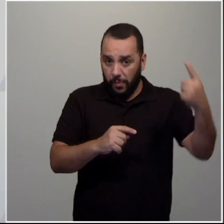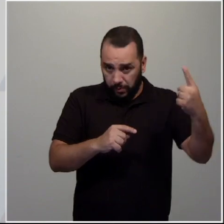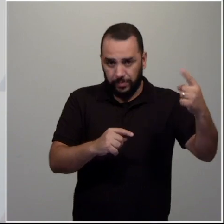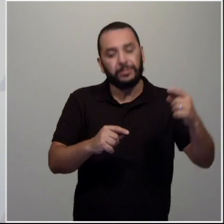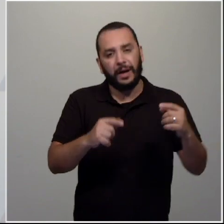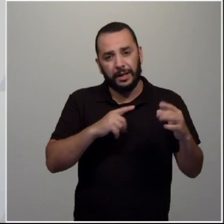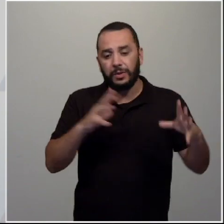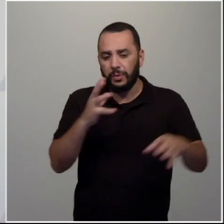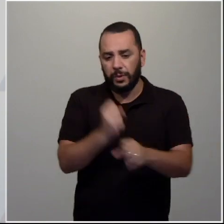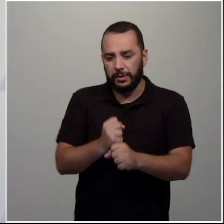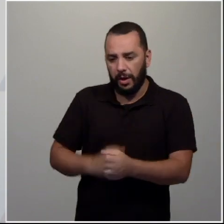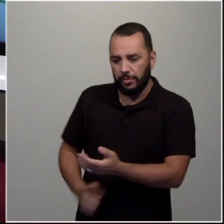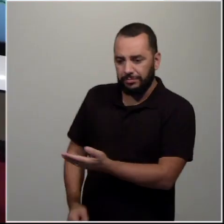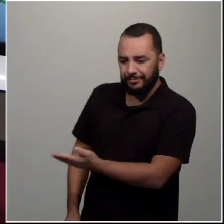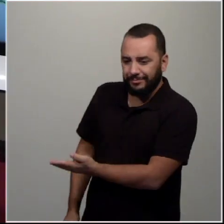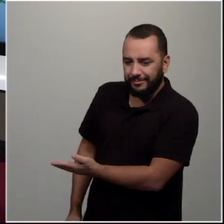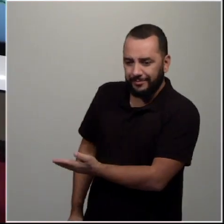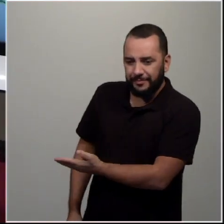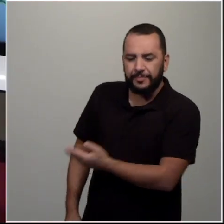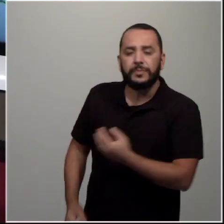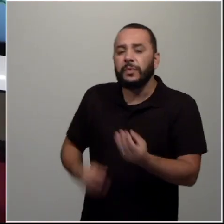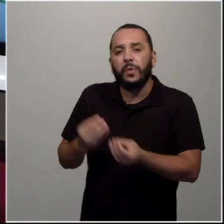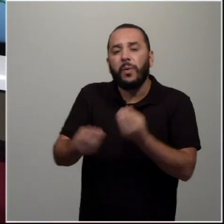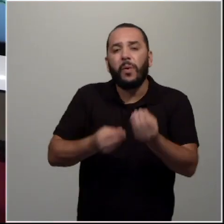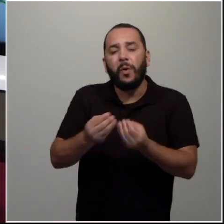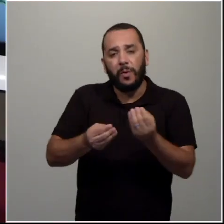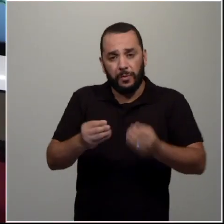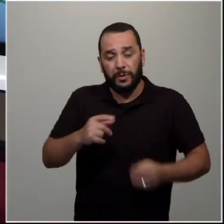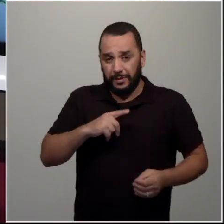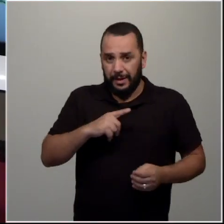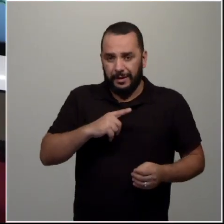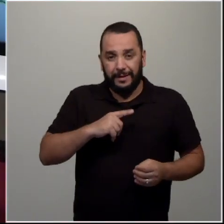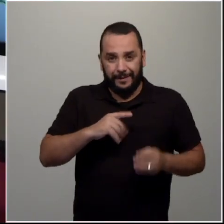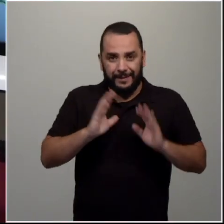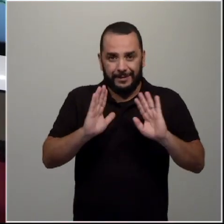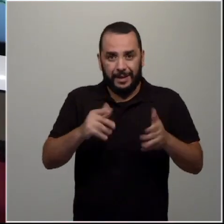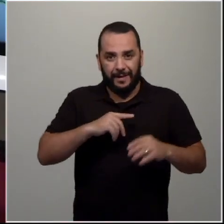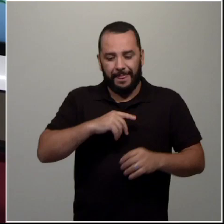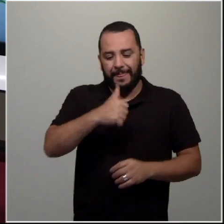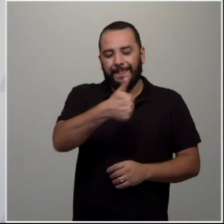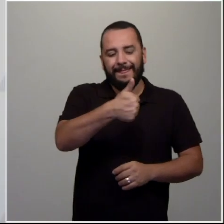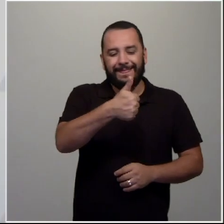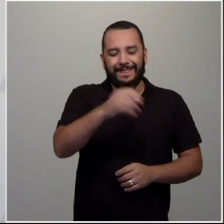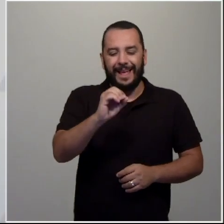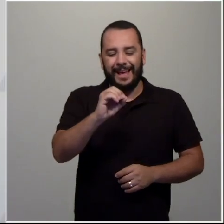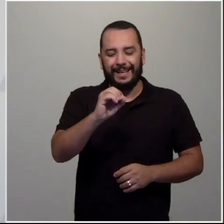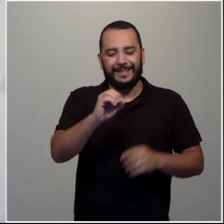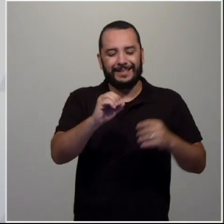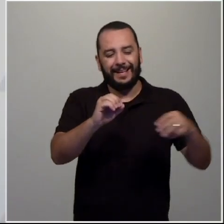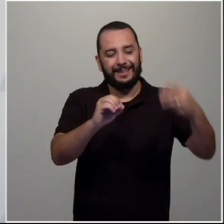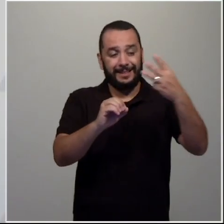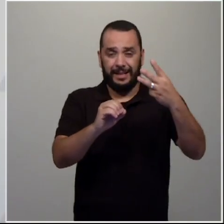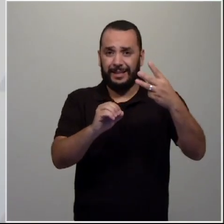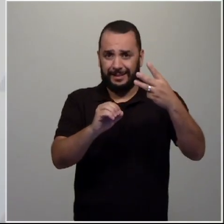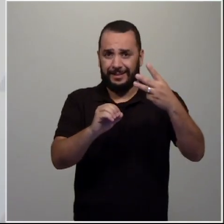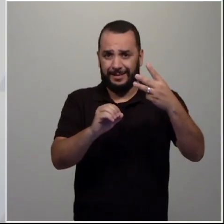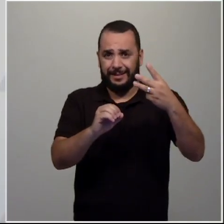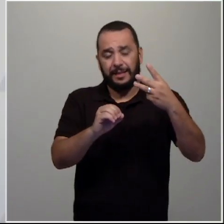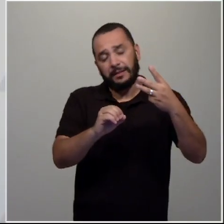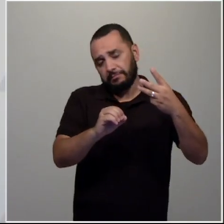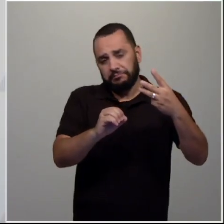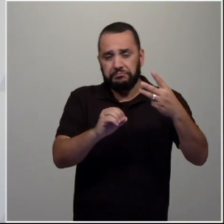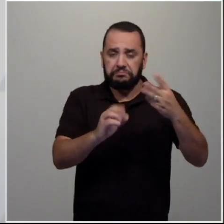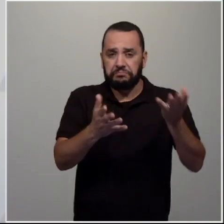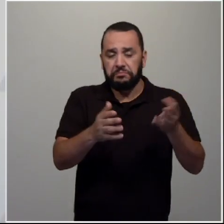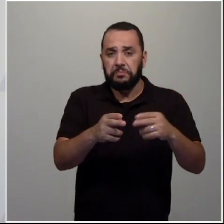vai dar o que o 3 ele está em casa e está na casa das centenas por isso 10 elevado a 3 né então ele não é 3 ele representa